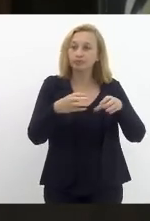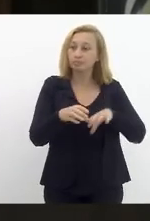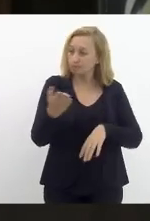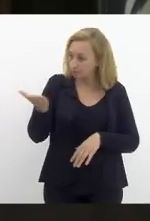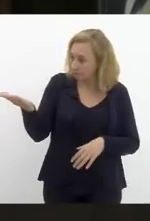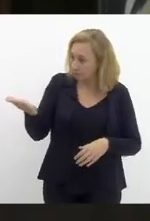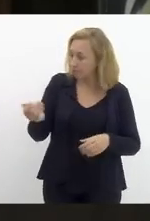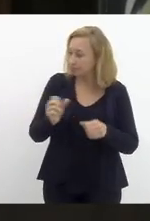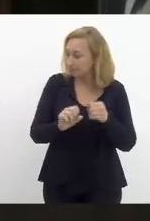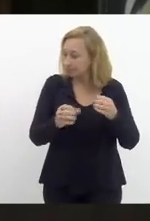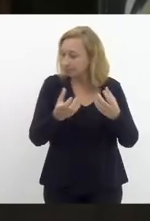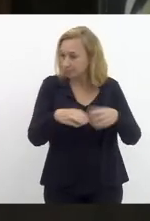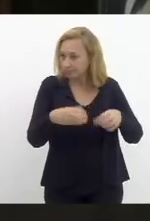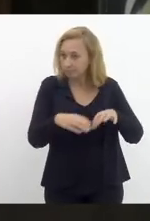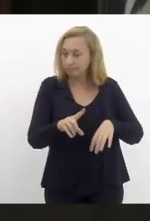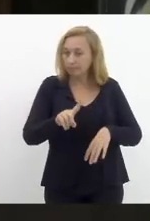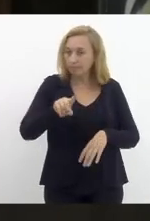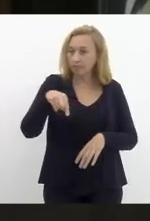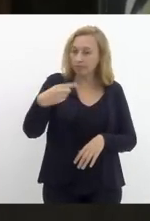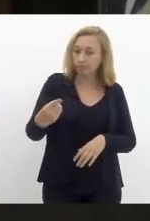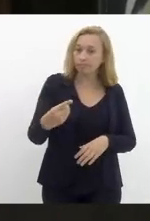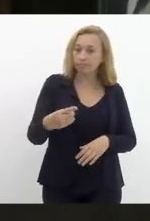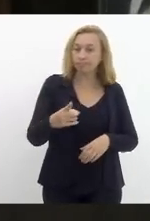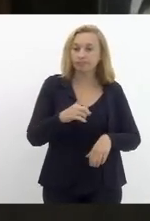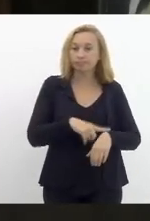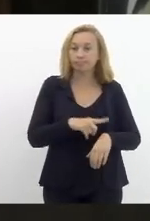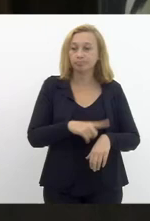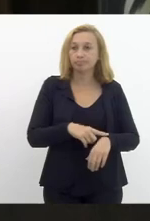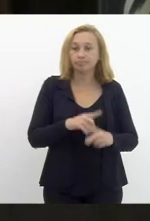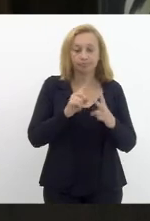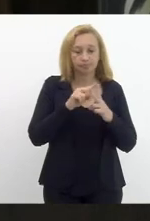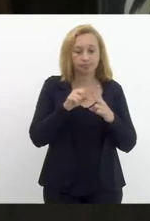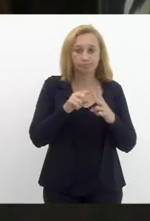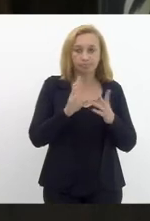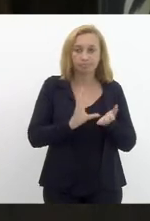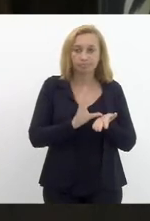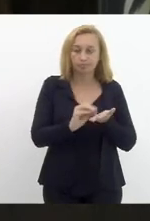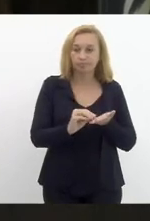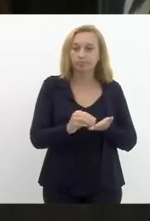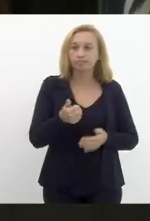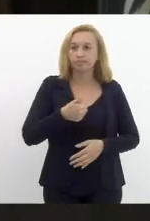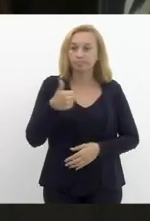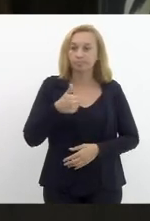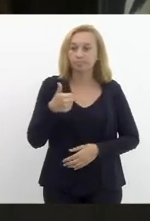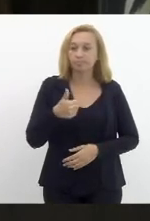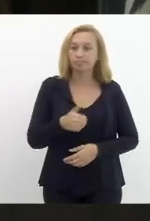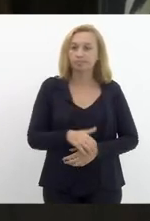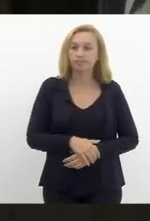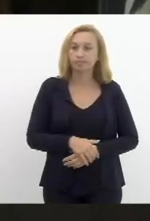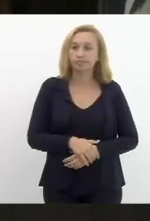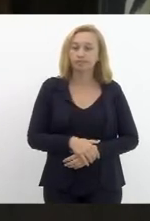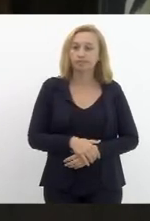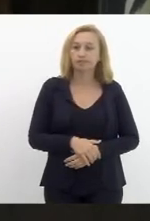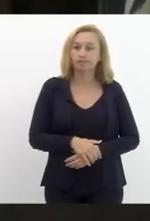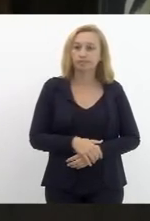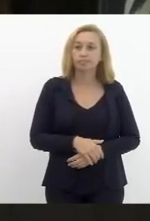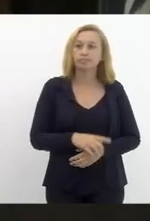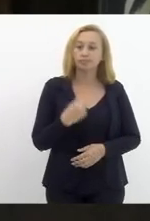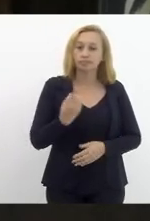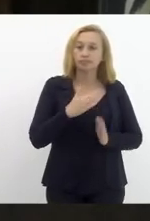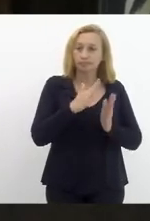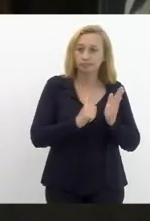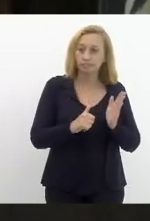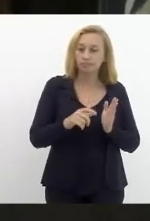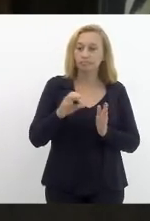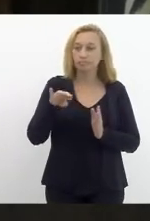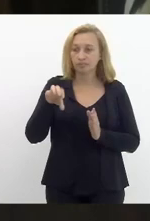fizeram o concurso, e agora vamos para o próximo passo. Duas são as pautas. A primeira está equalizada. Nós vamos